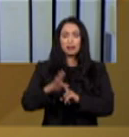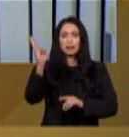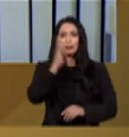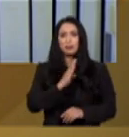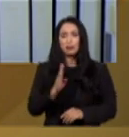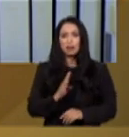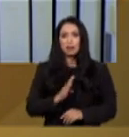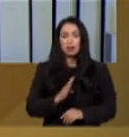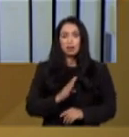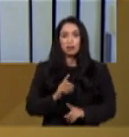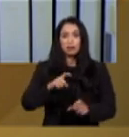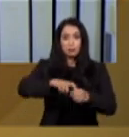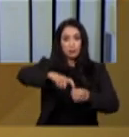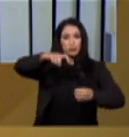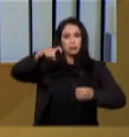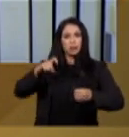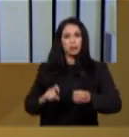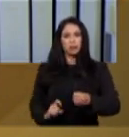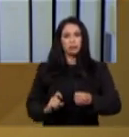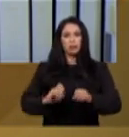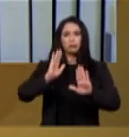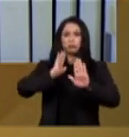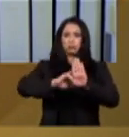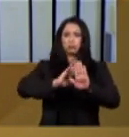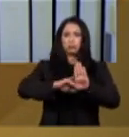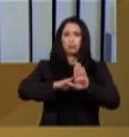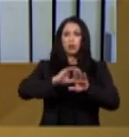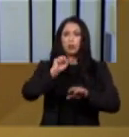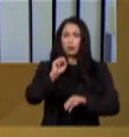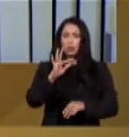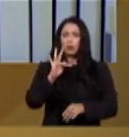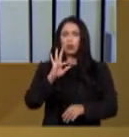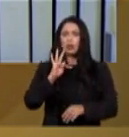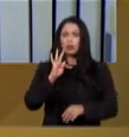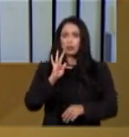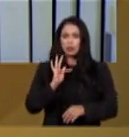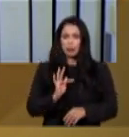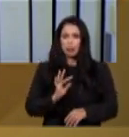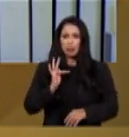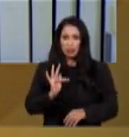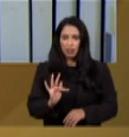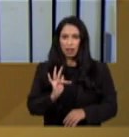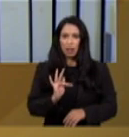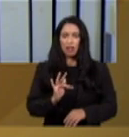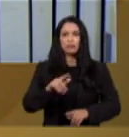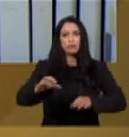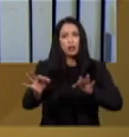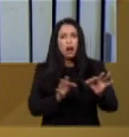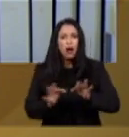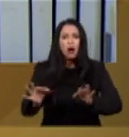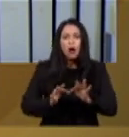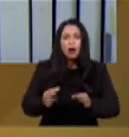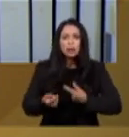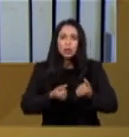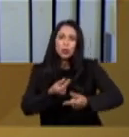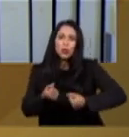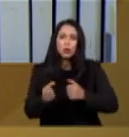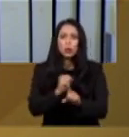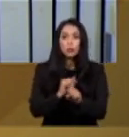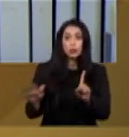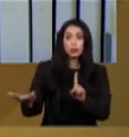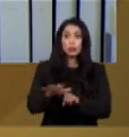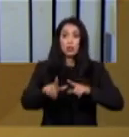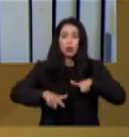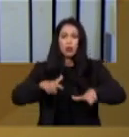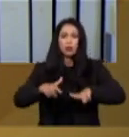Com independência e altivez, essa Suprema Corte atuou como elemento estabilizador da ordem política, econômica e social, com